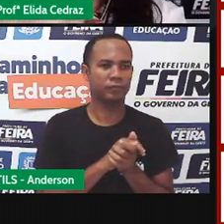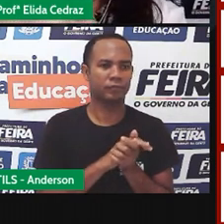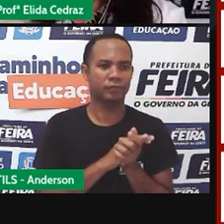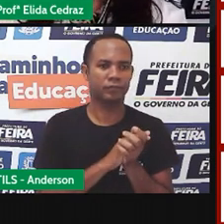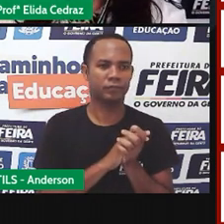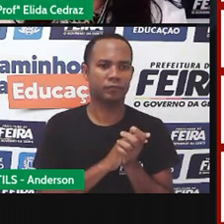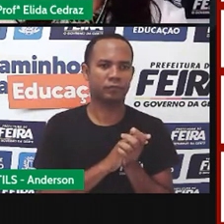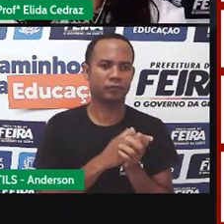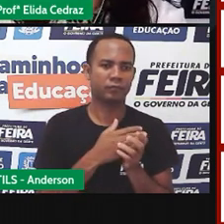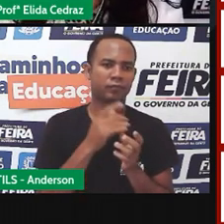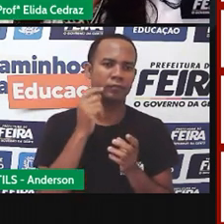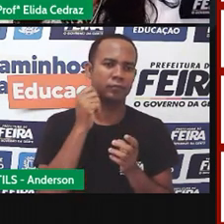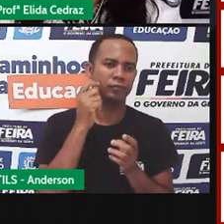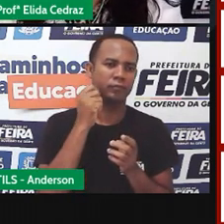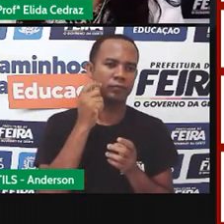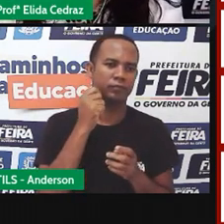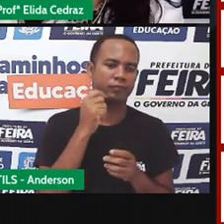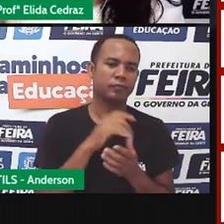um lápis,